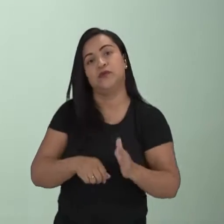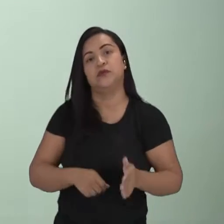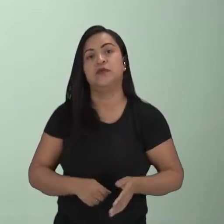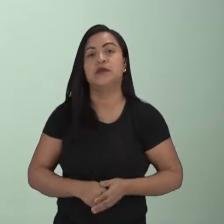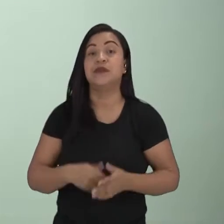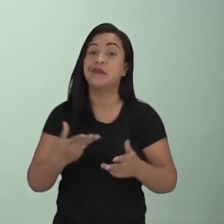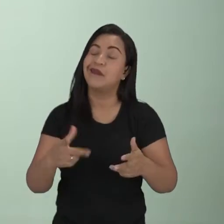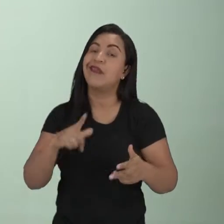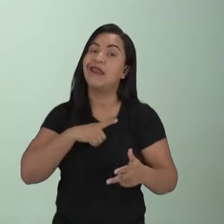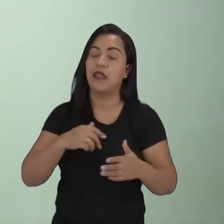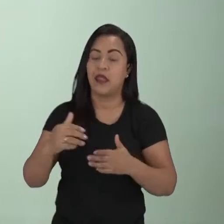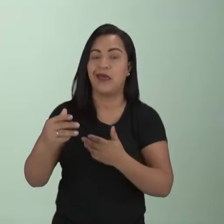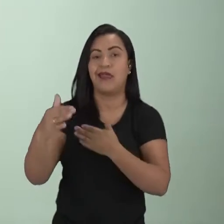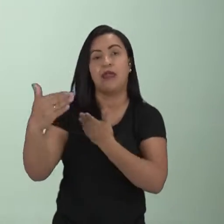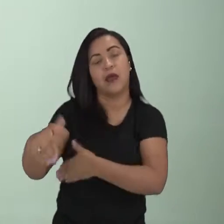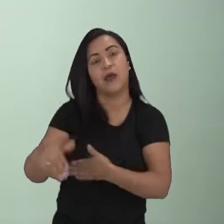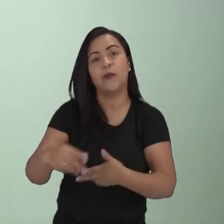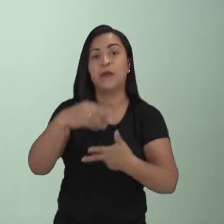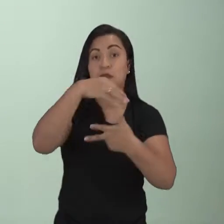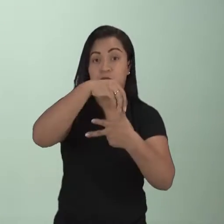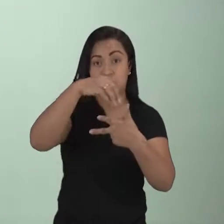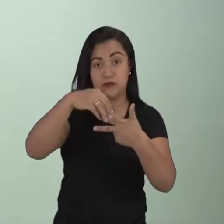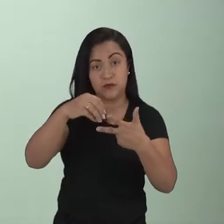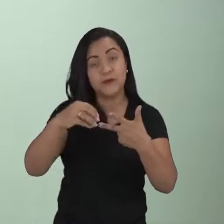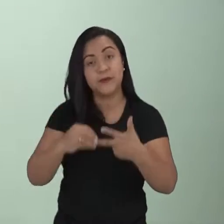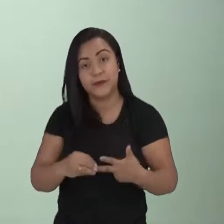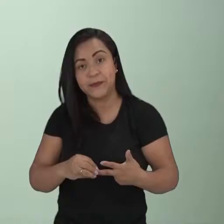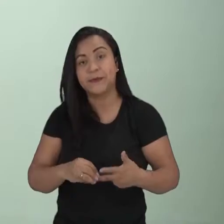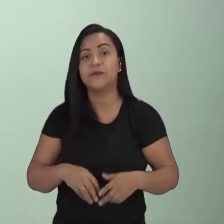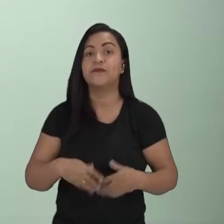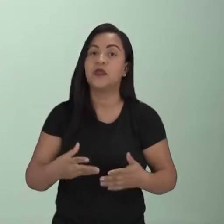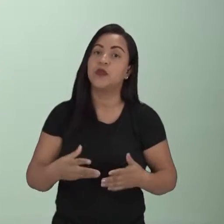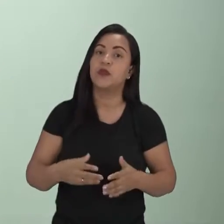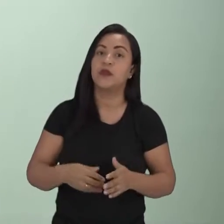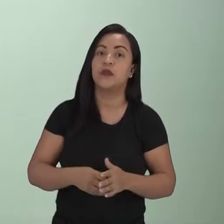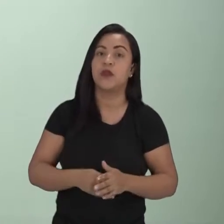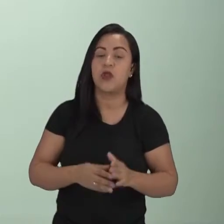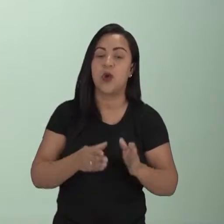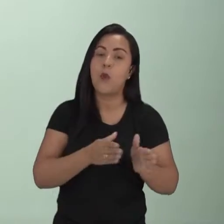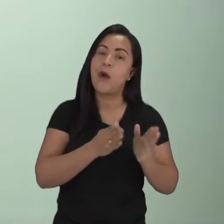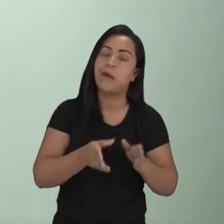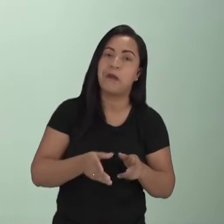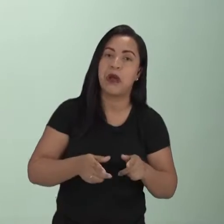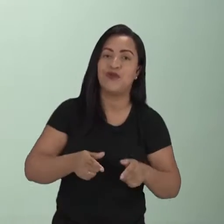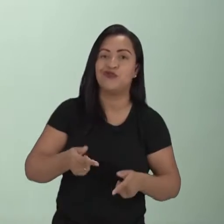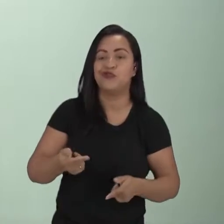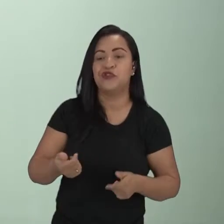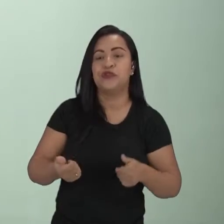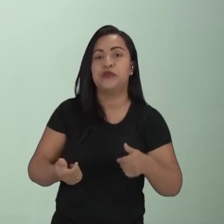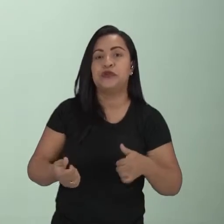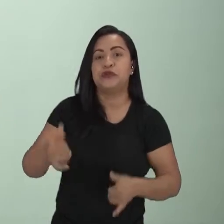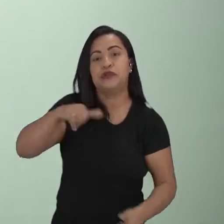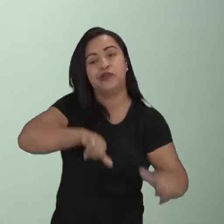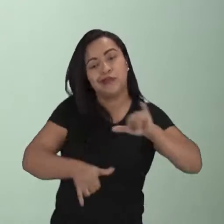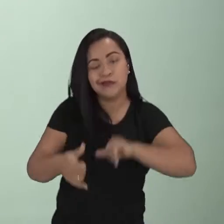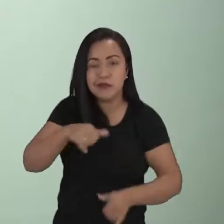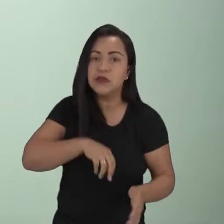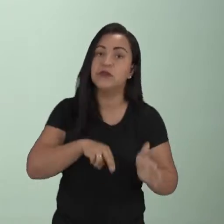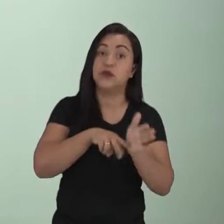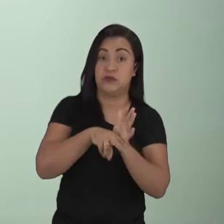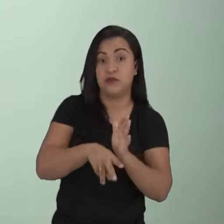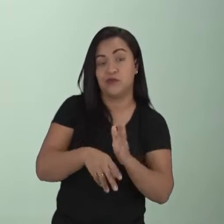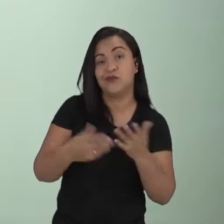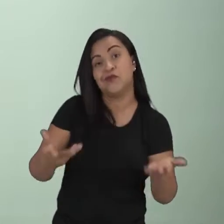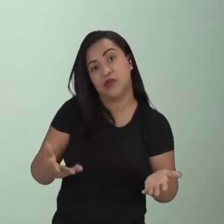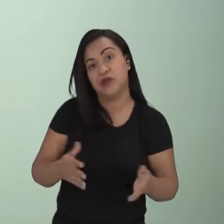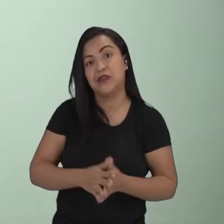seu Enem aí na parte biológica, química, tudo está interligado, então é uma